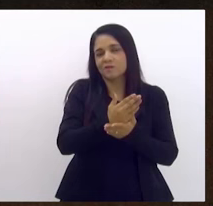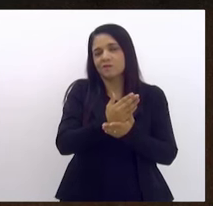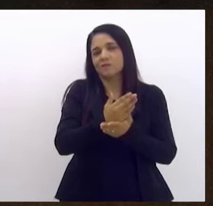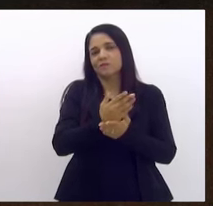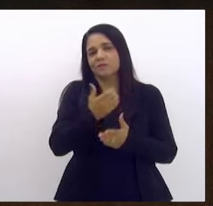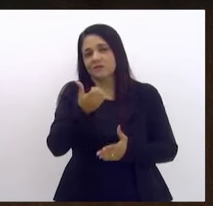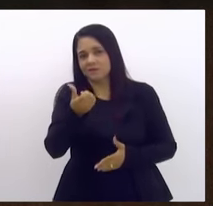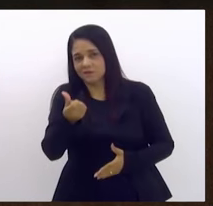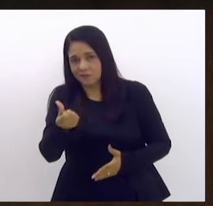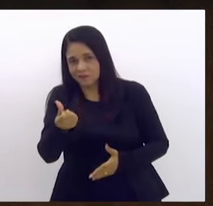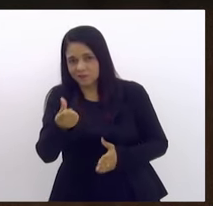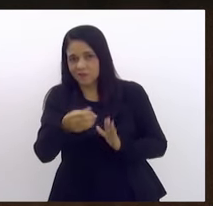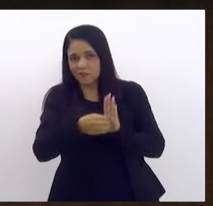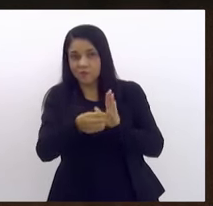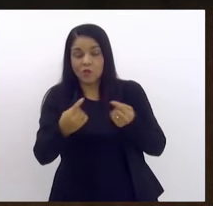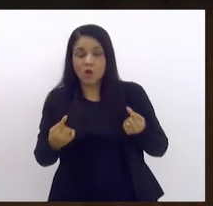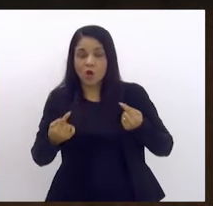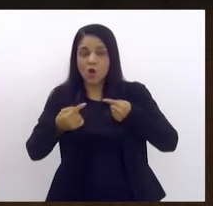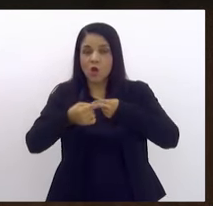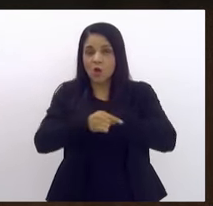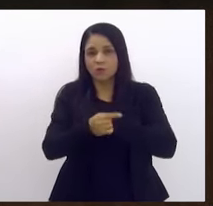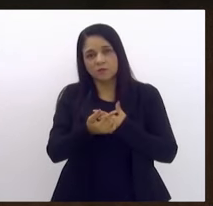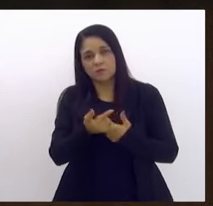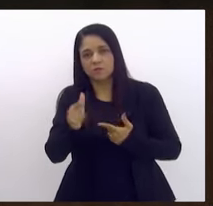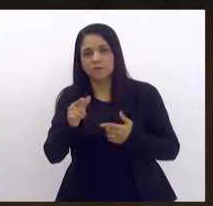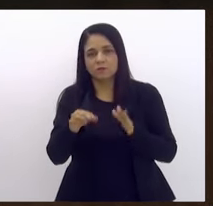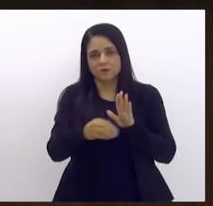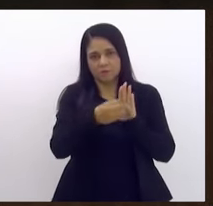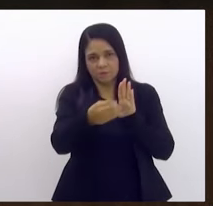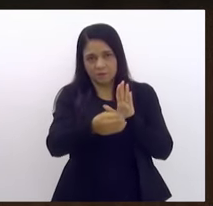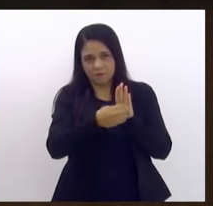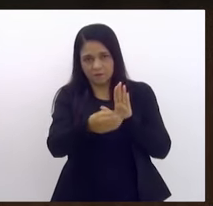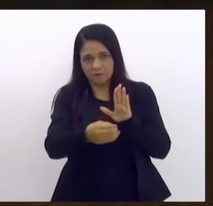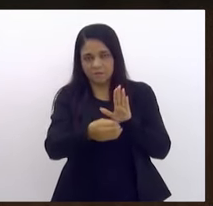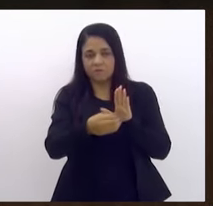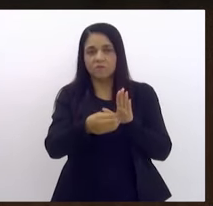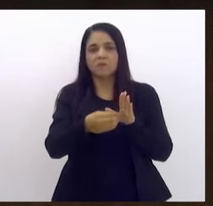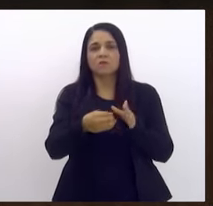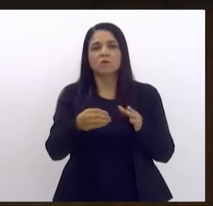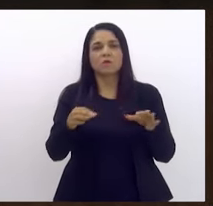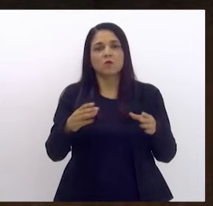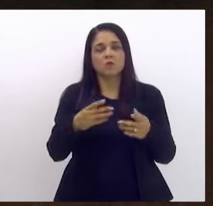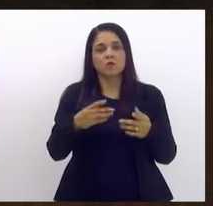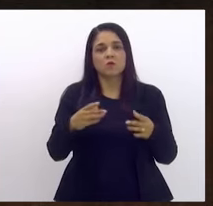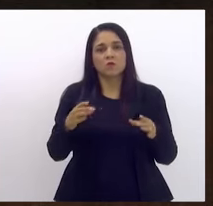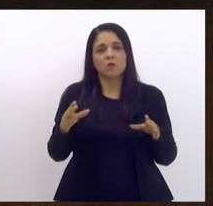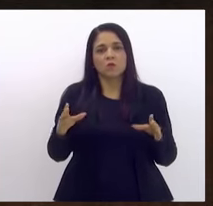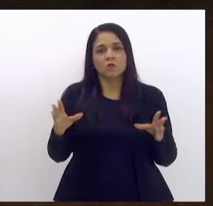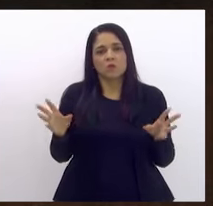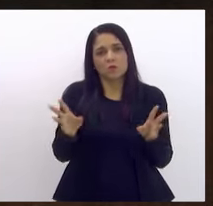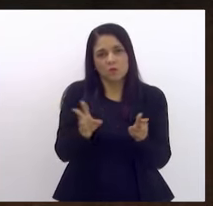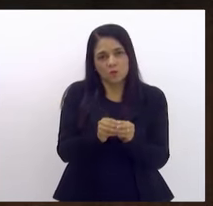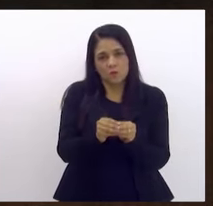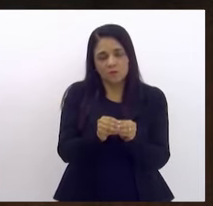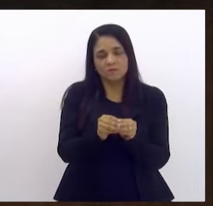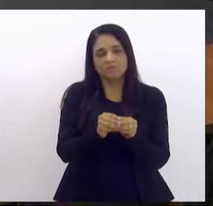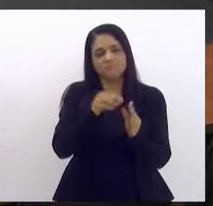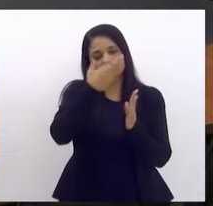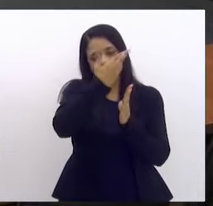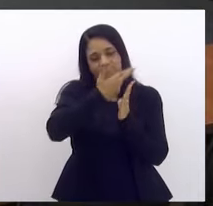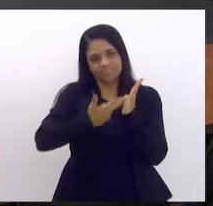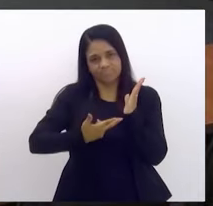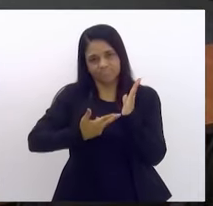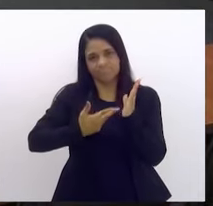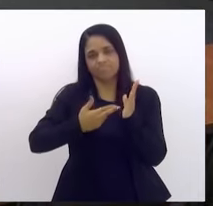6, contrário às demais emendas, concluindo por substitutivo, pedindo forma final de redação,